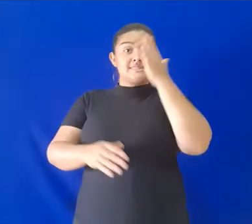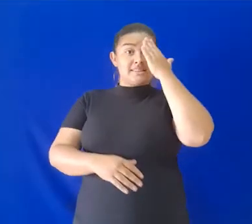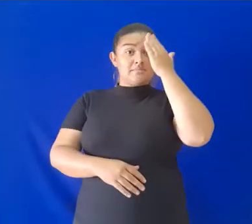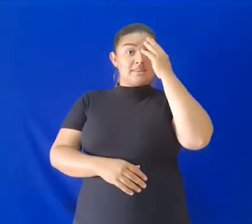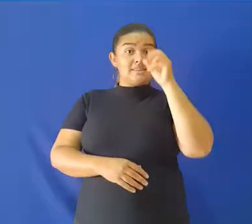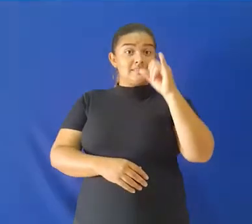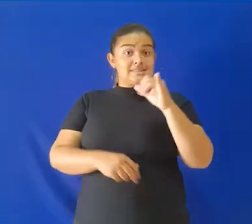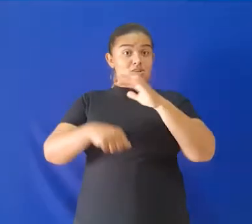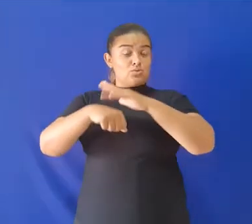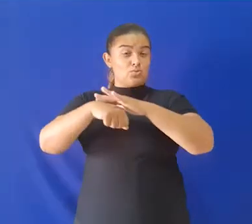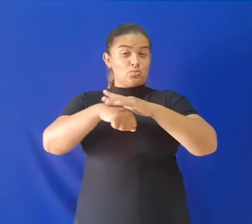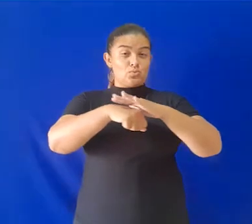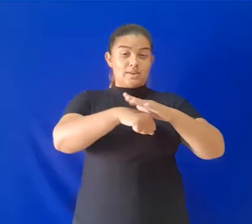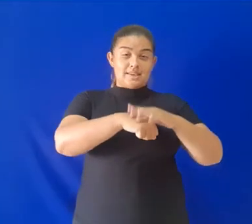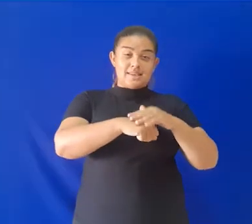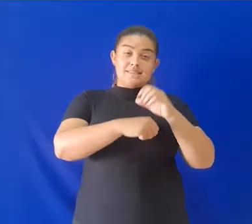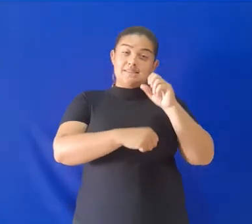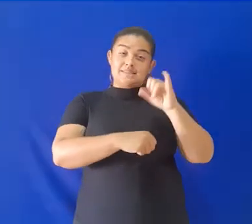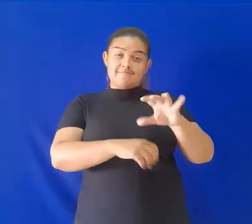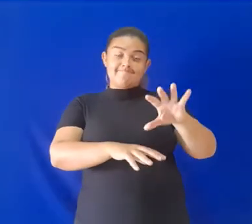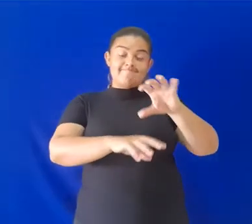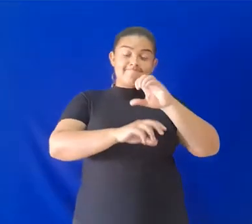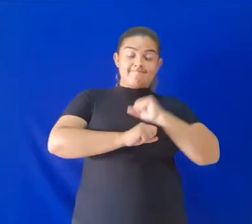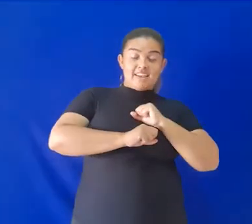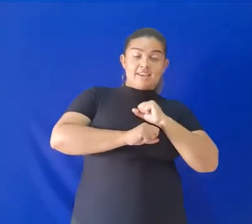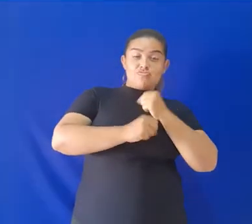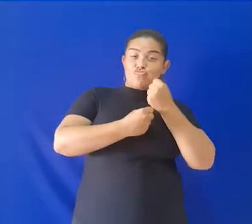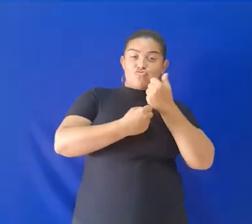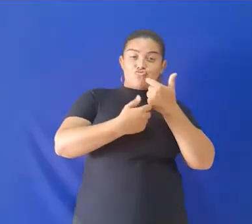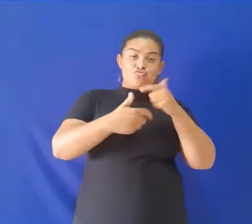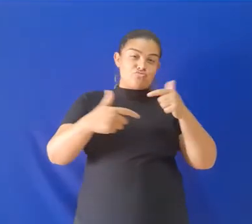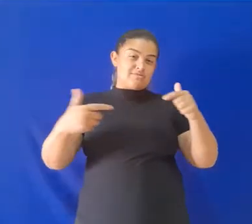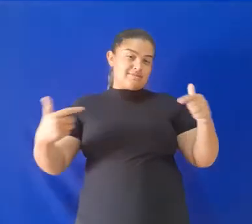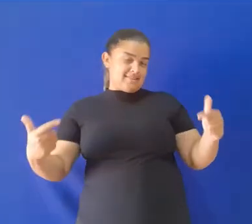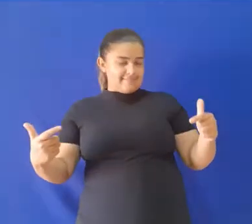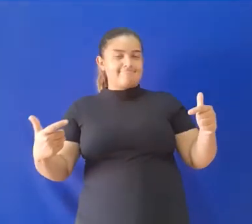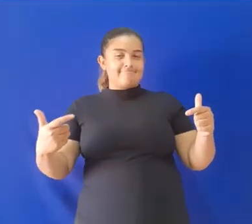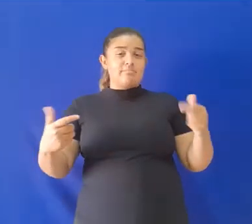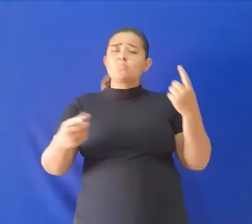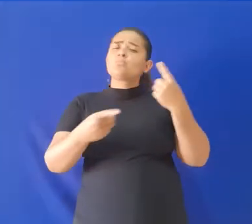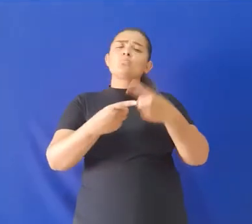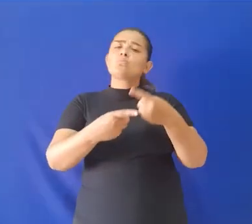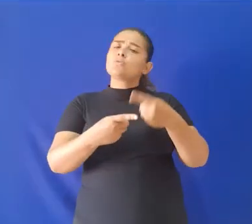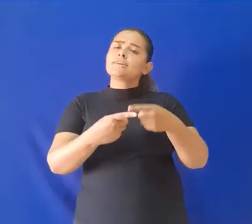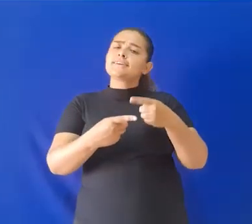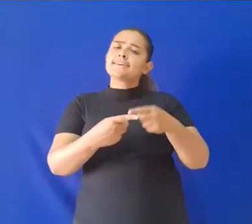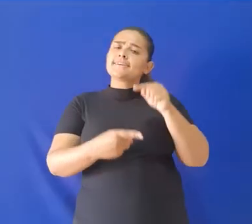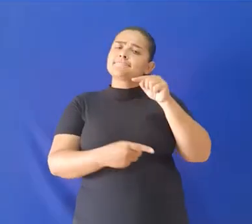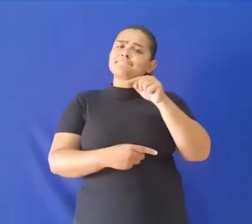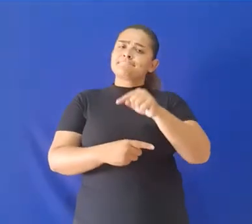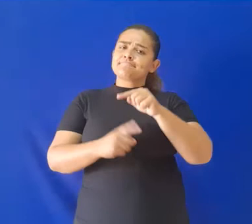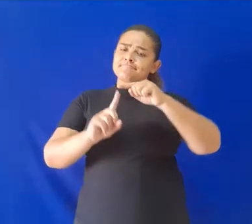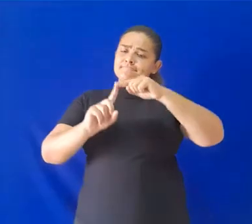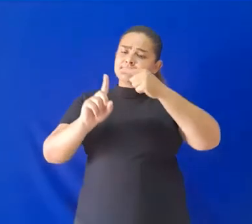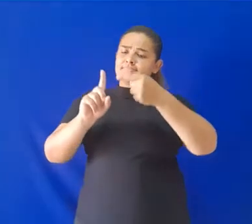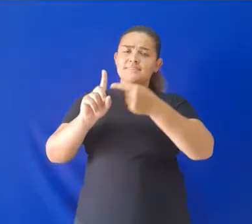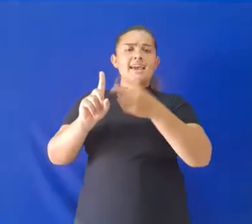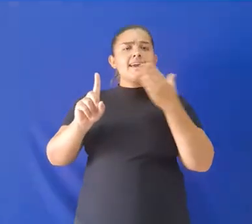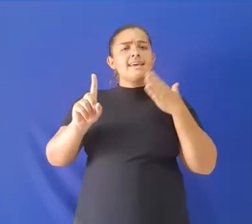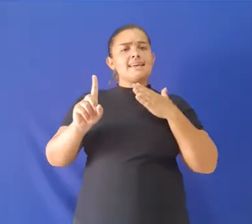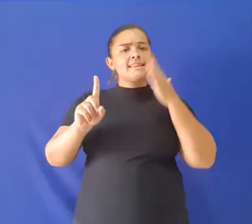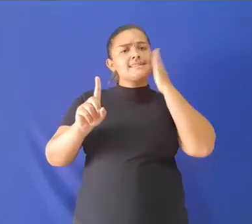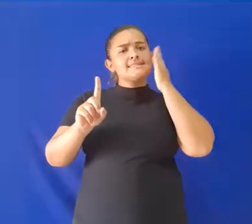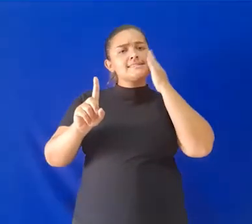qualquer tipo de anomalia genética, qualquer deformidade. Por quê? Porque ele